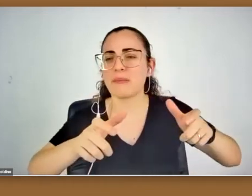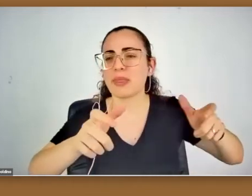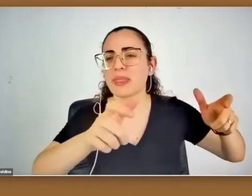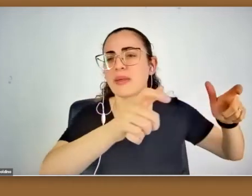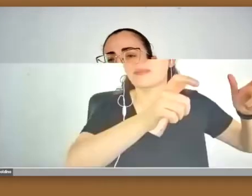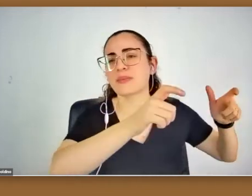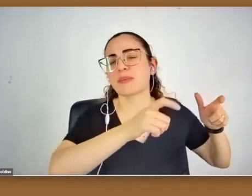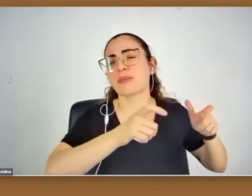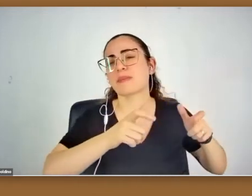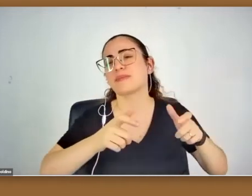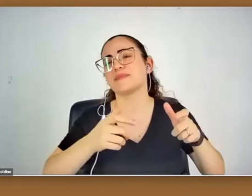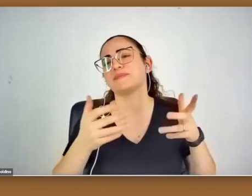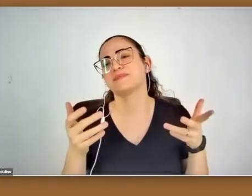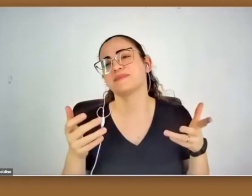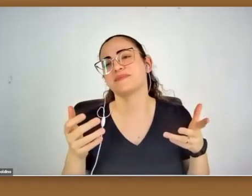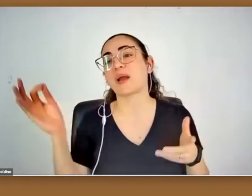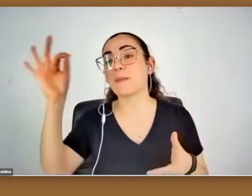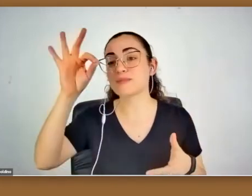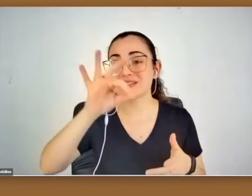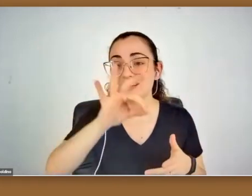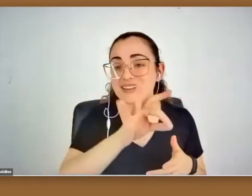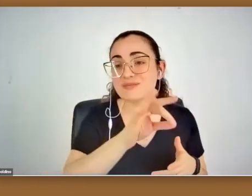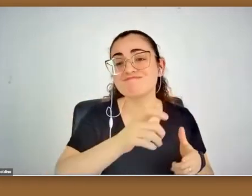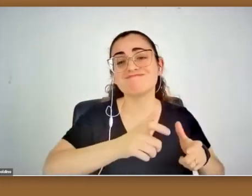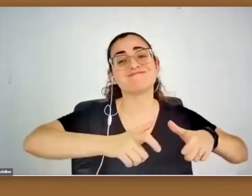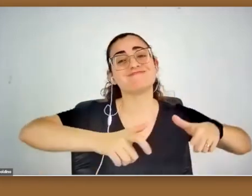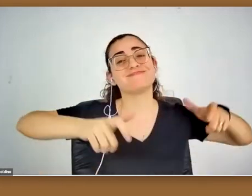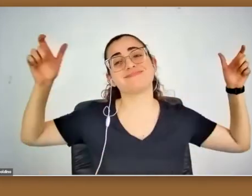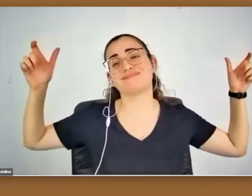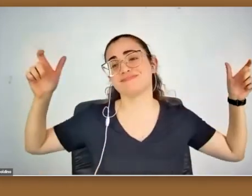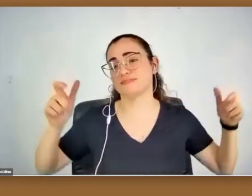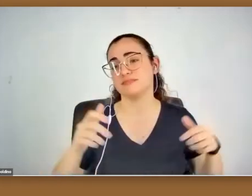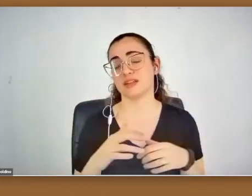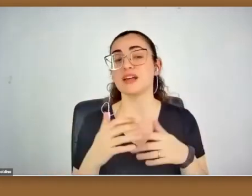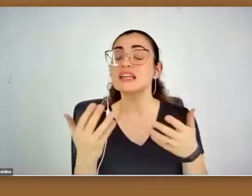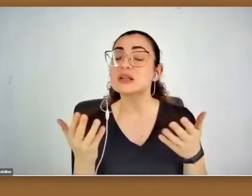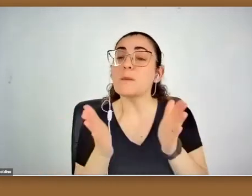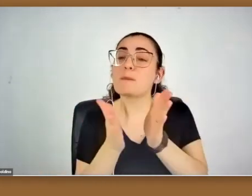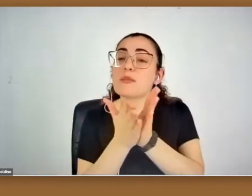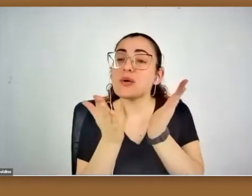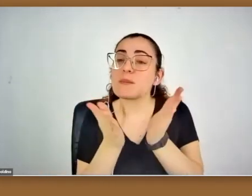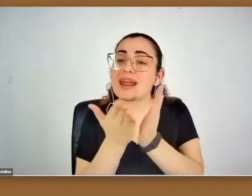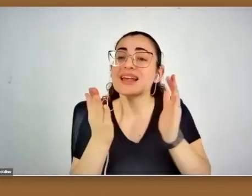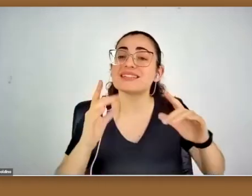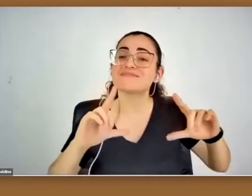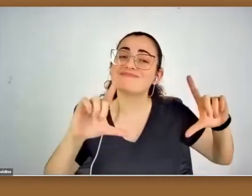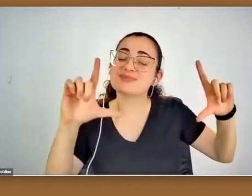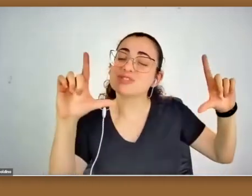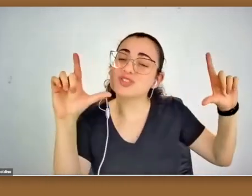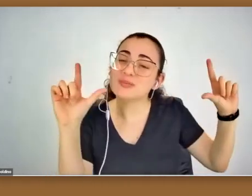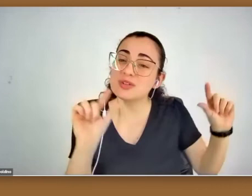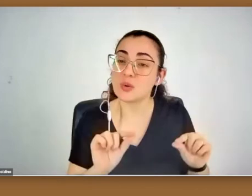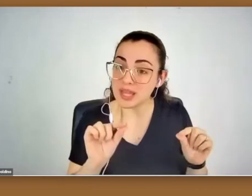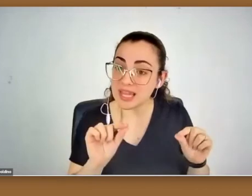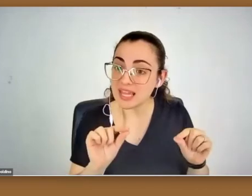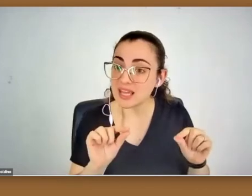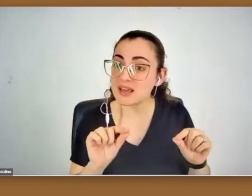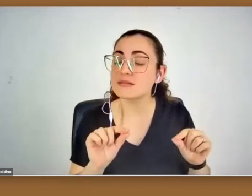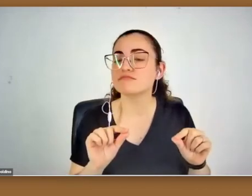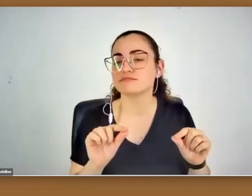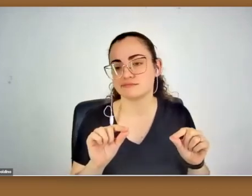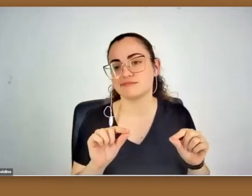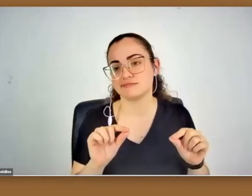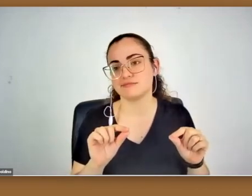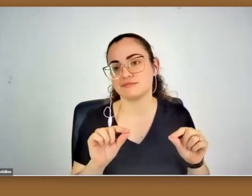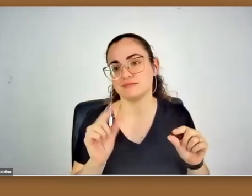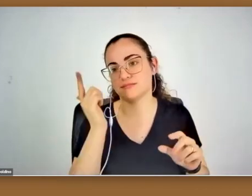algo importante para você conseguir alcançar esse controle do vetor. Trabalhar na meta de saúde e bem-estar é óbvio, né? A